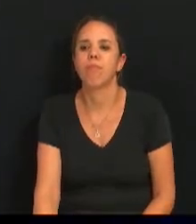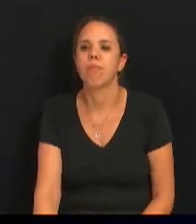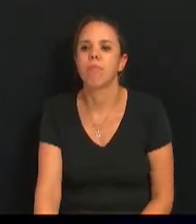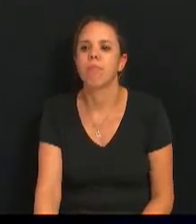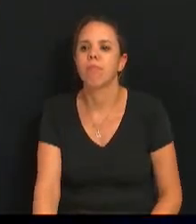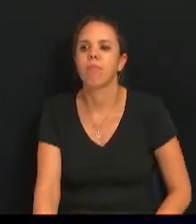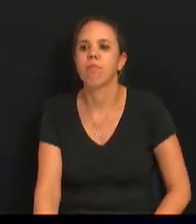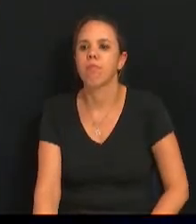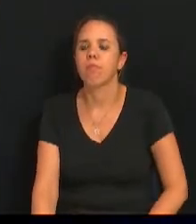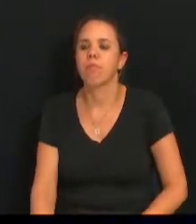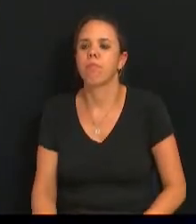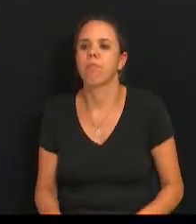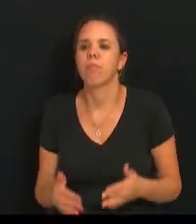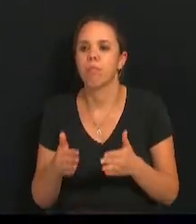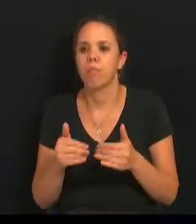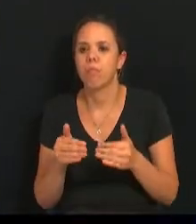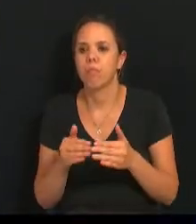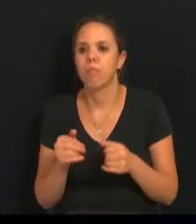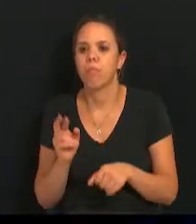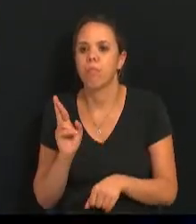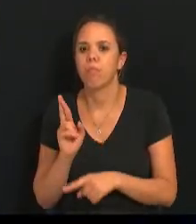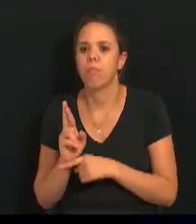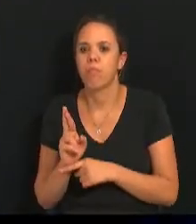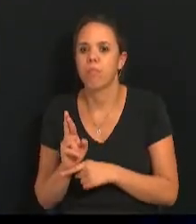foi solicitado um representante,